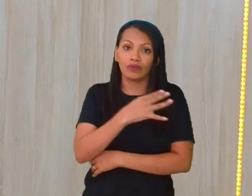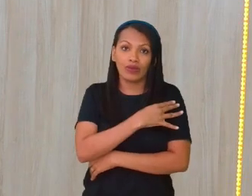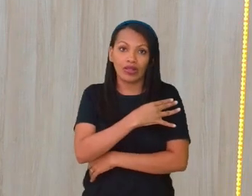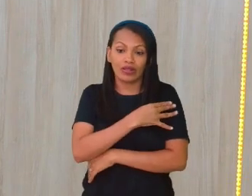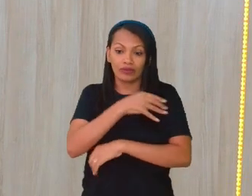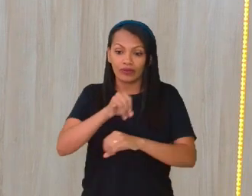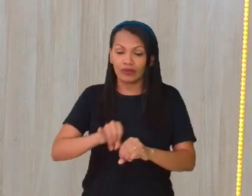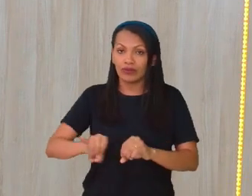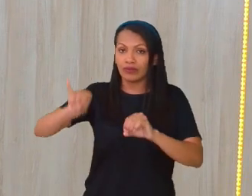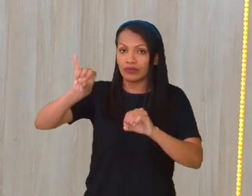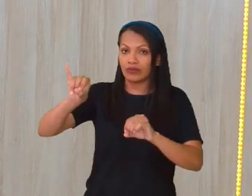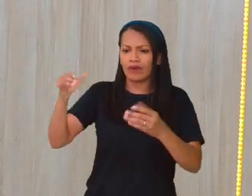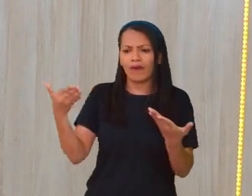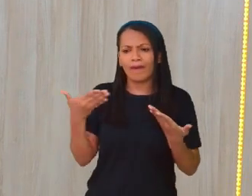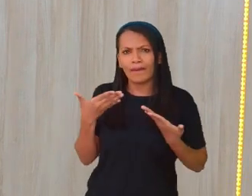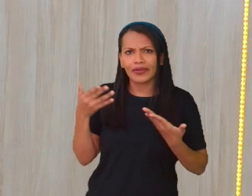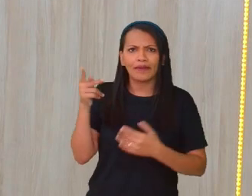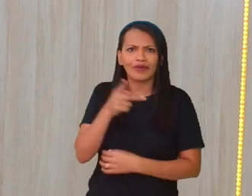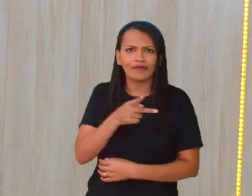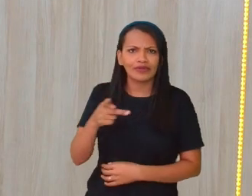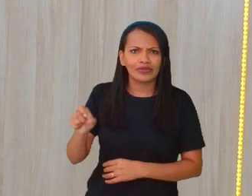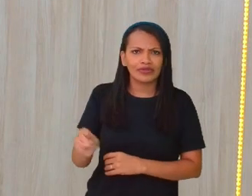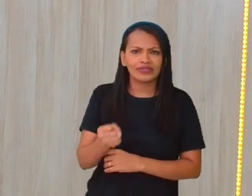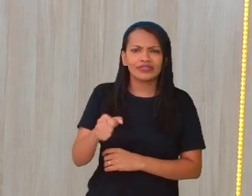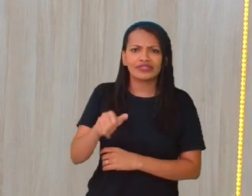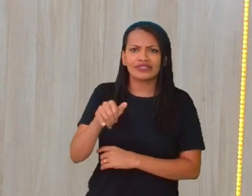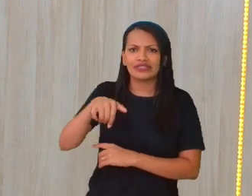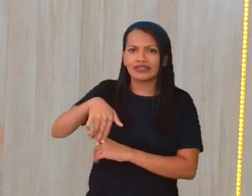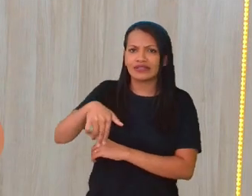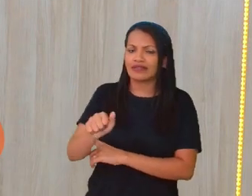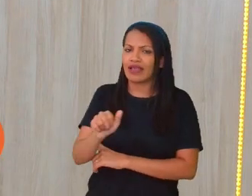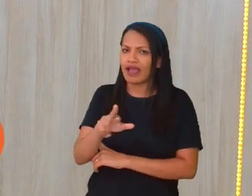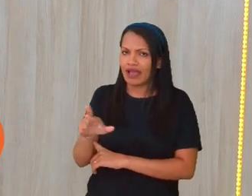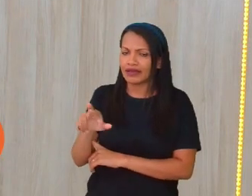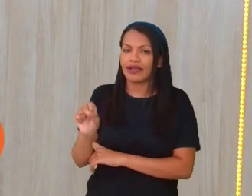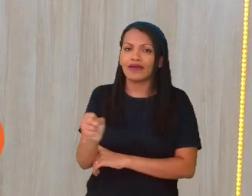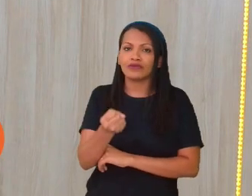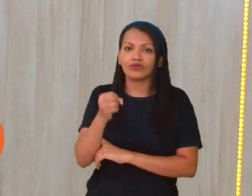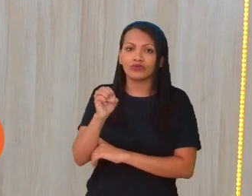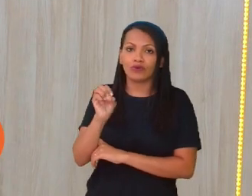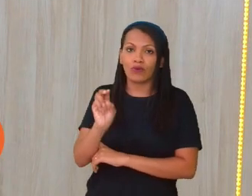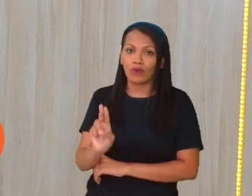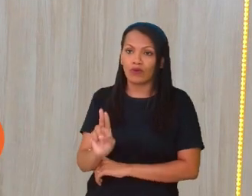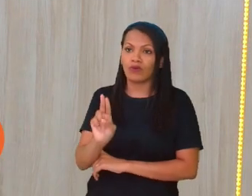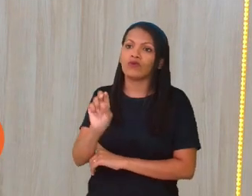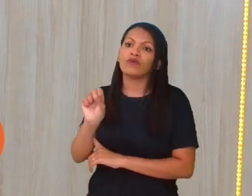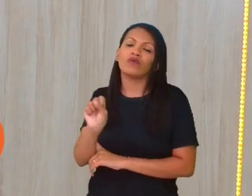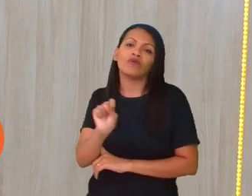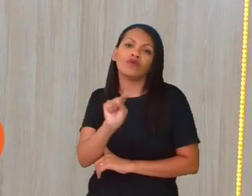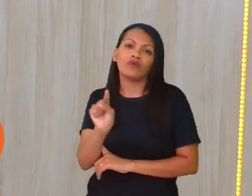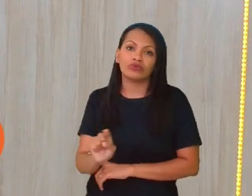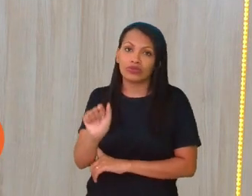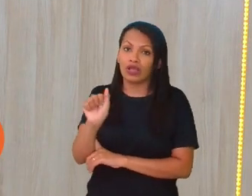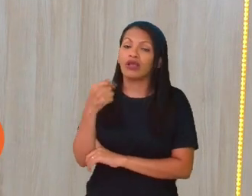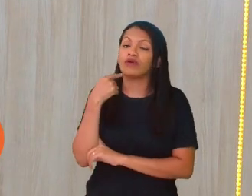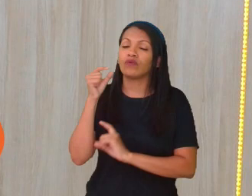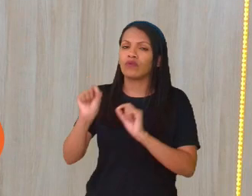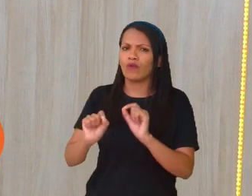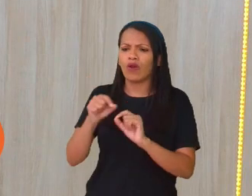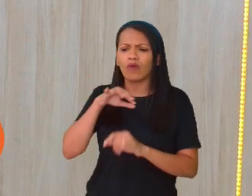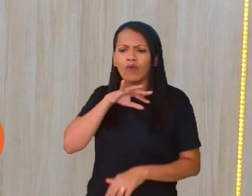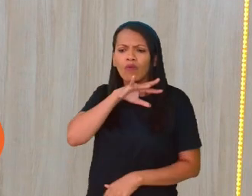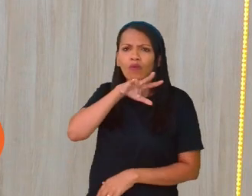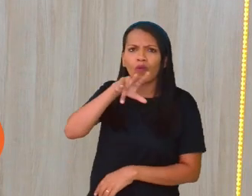em Acelera, comigo, professora Sinara Souza. E a gente vai conhecer um pouco mais sobre a temática de animais vertebrados